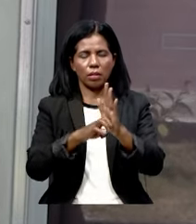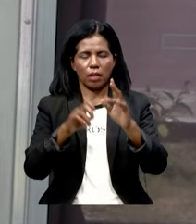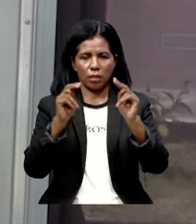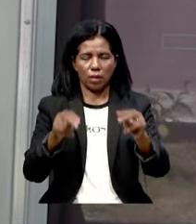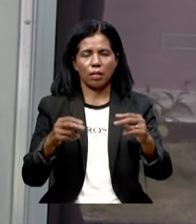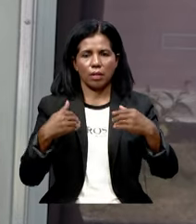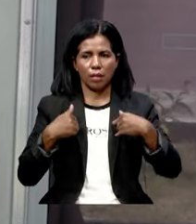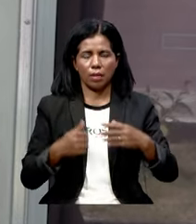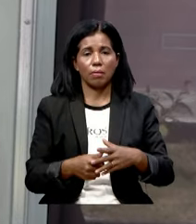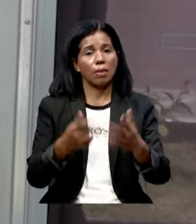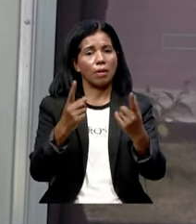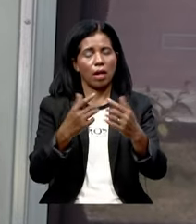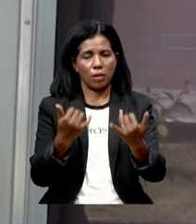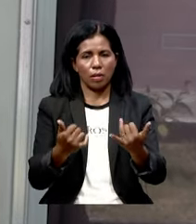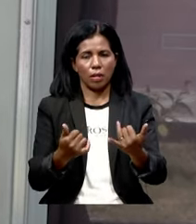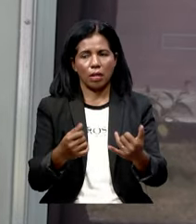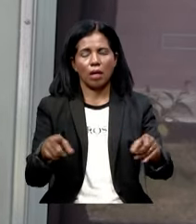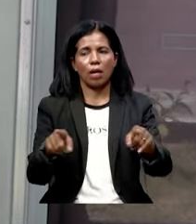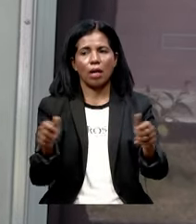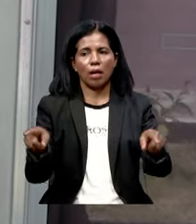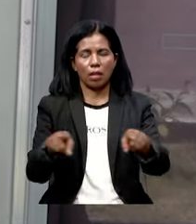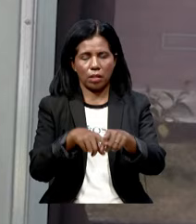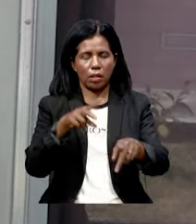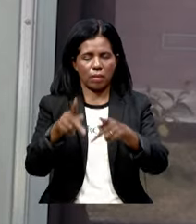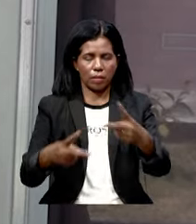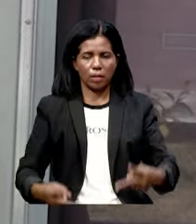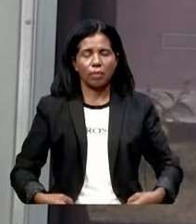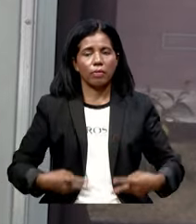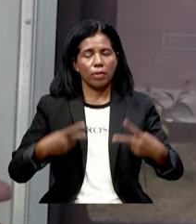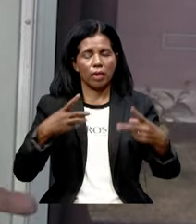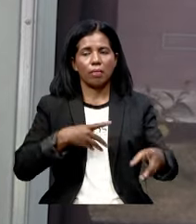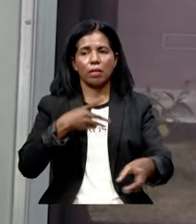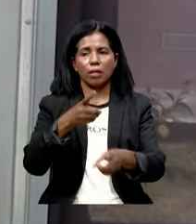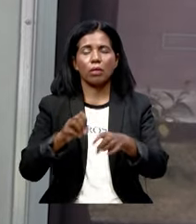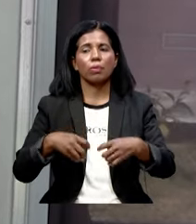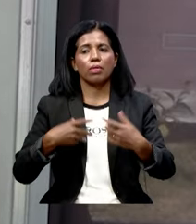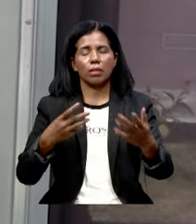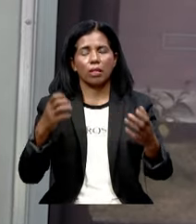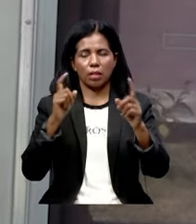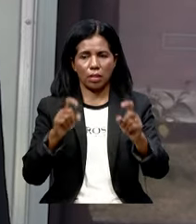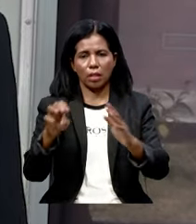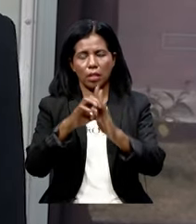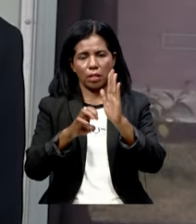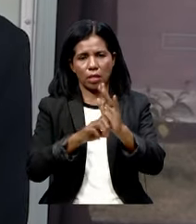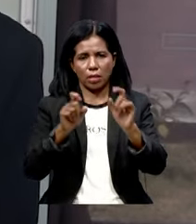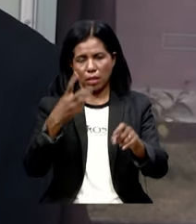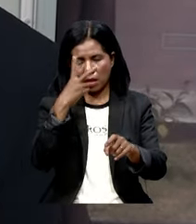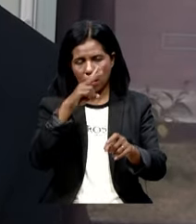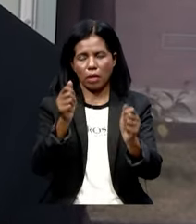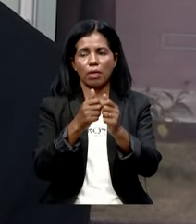ir nele né mas agora em relação à mania vida à mania direito o exame estado tem que regular de dia para depois ou